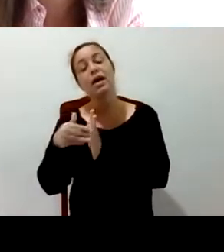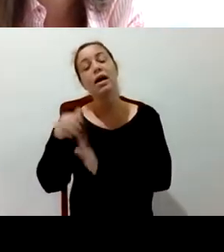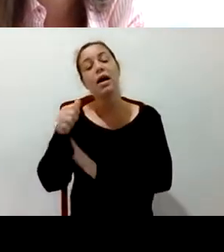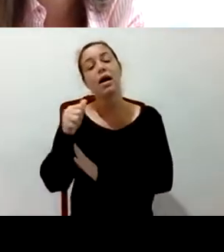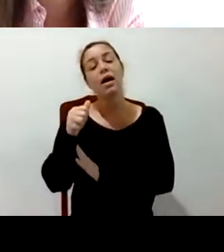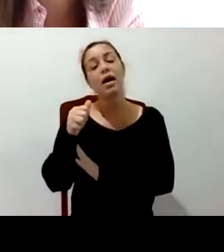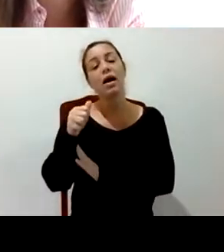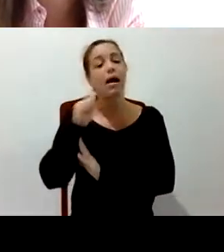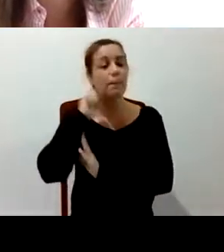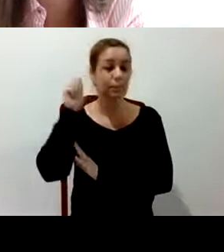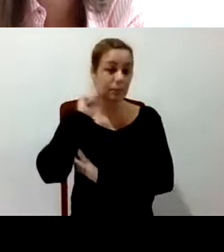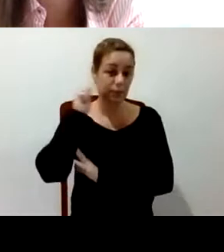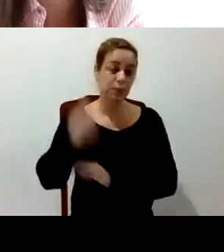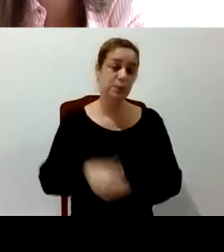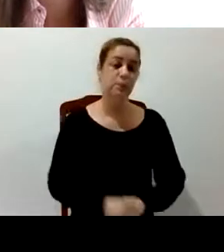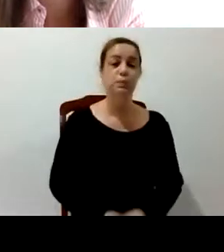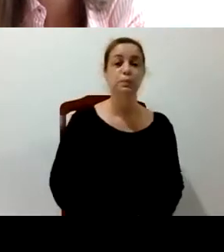isso aí. Que